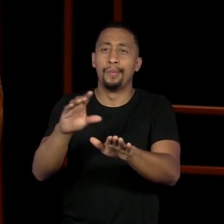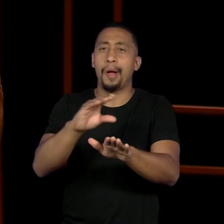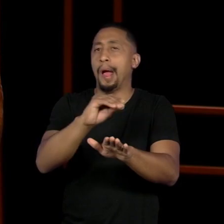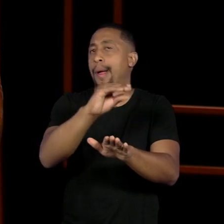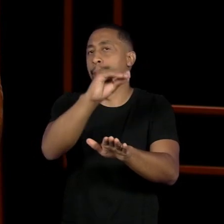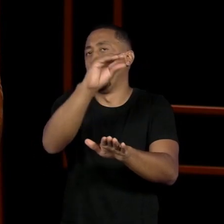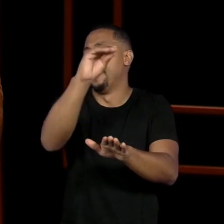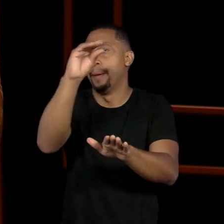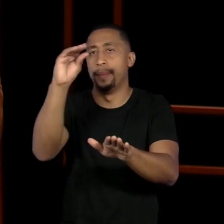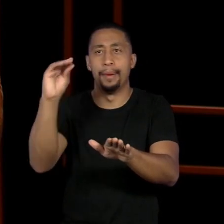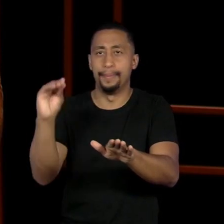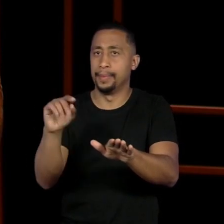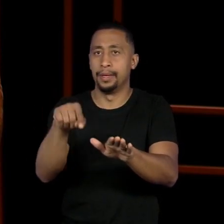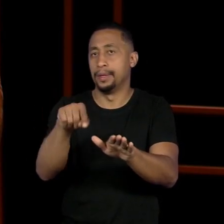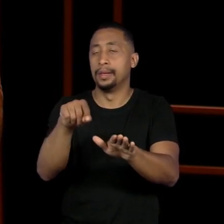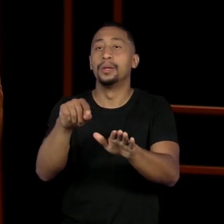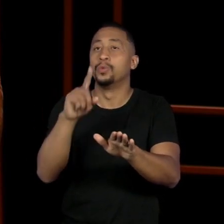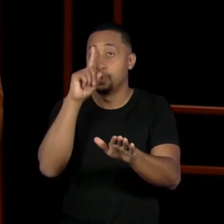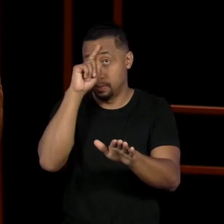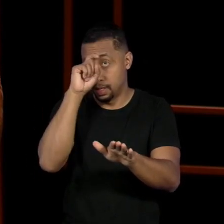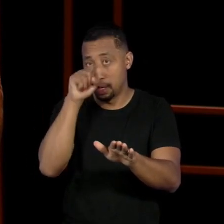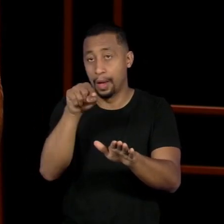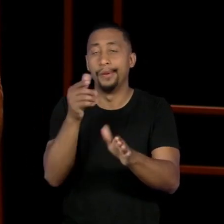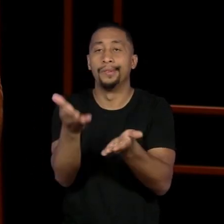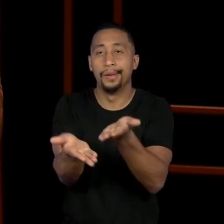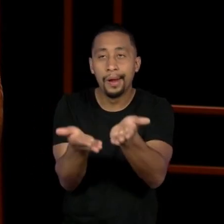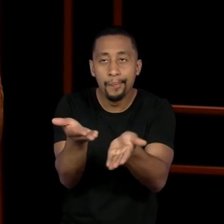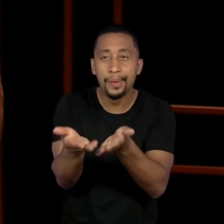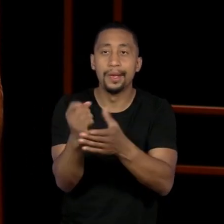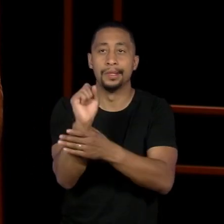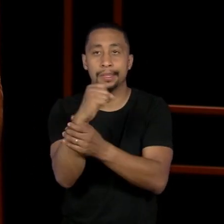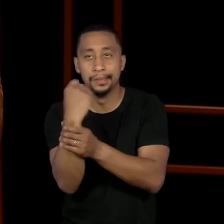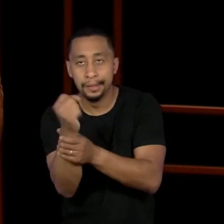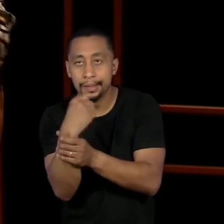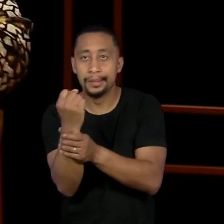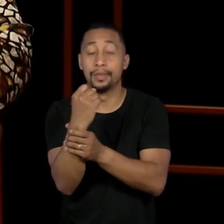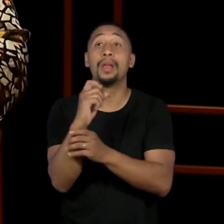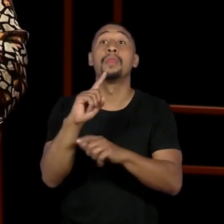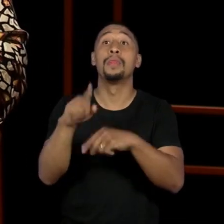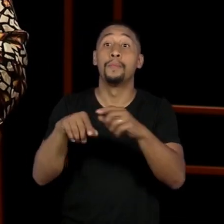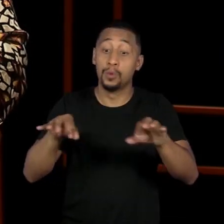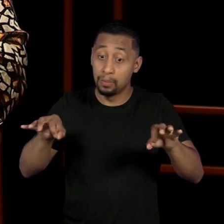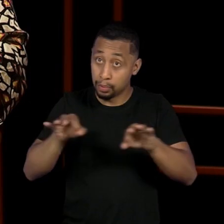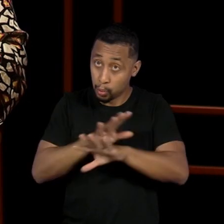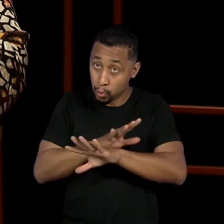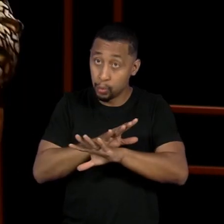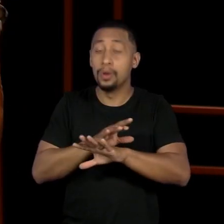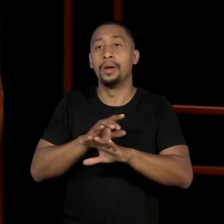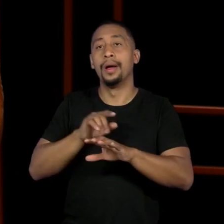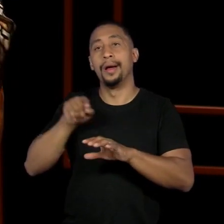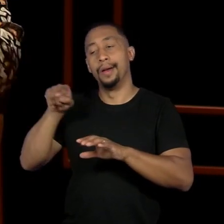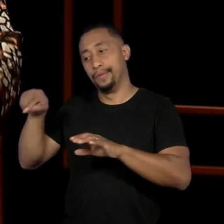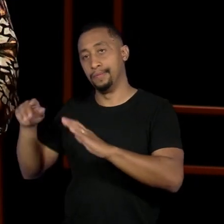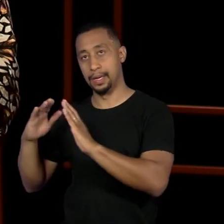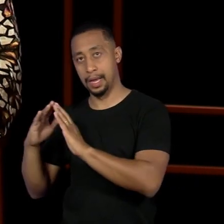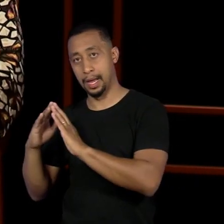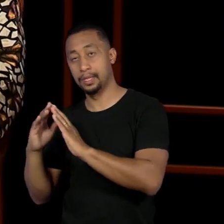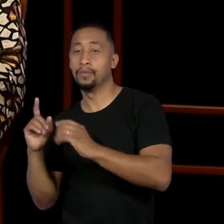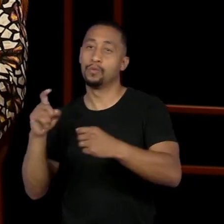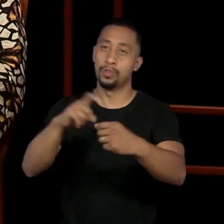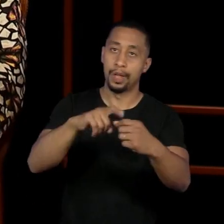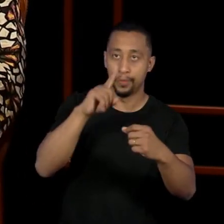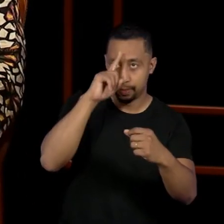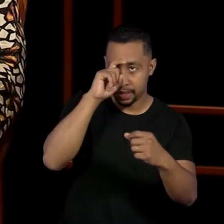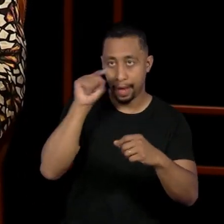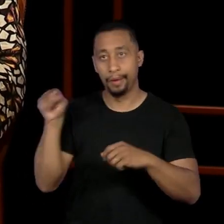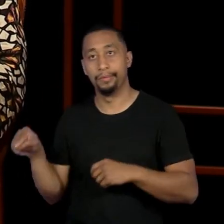porque as quimioterapias, as radioterapias, essas coisas eu fazia e voltava. Ia fazer e voltava, depois tinha uns períodos que ficava quieta. Mas eu voltava. E estava